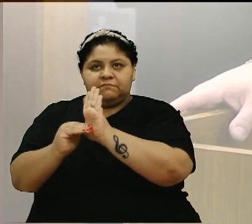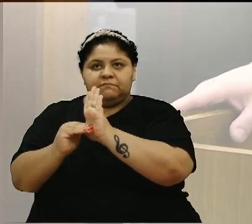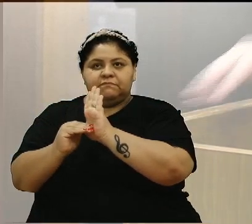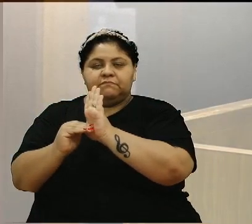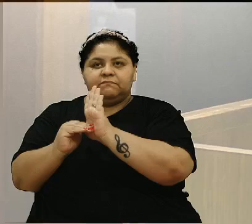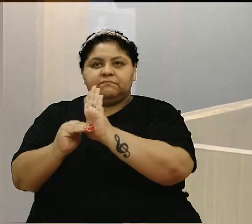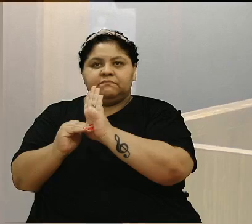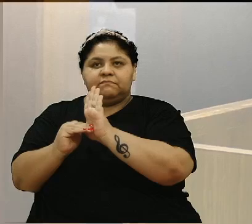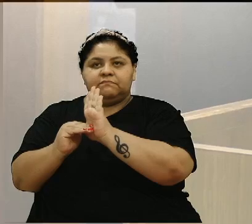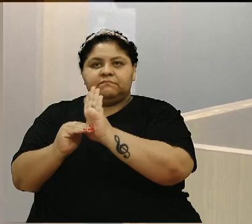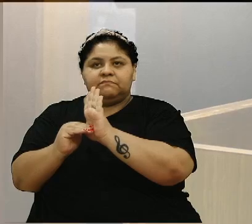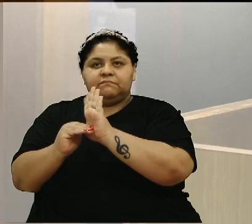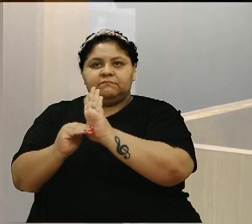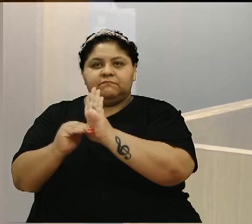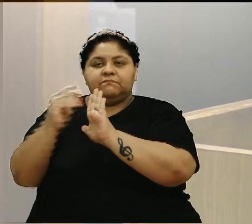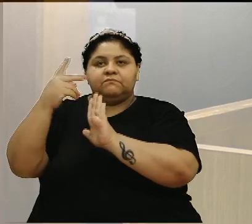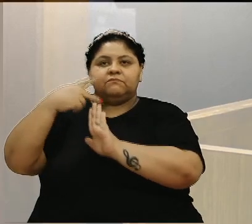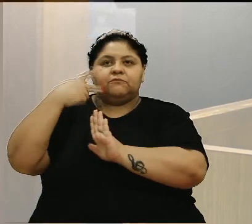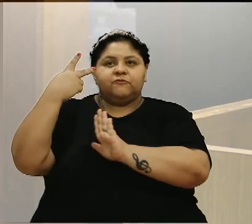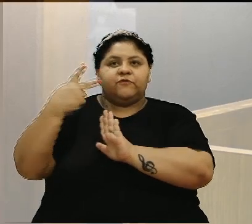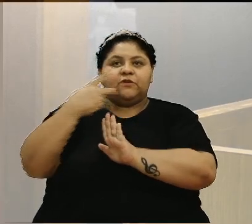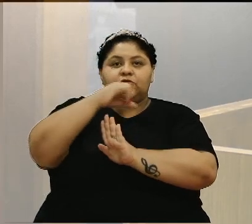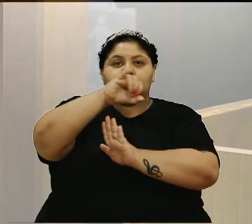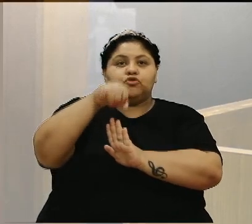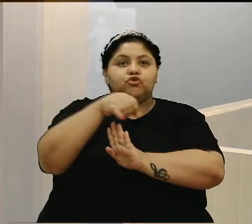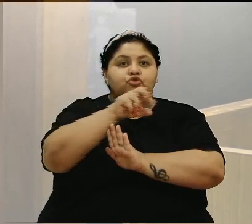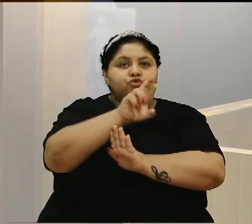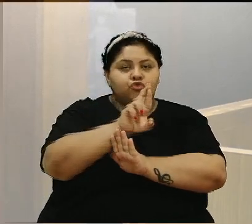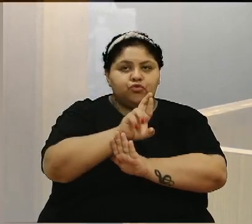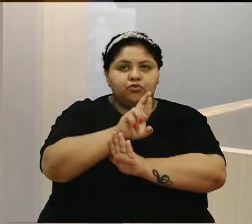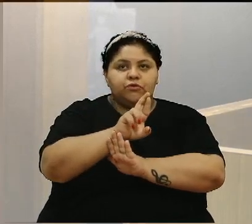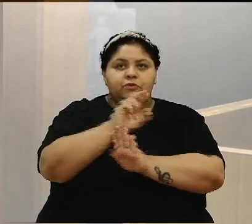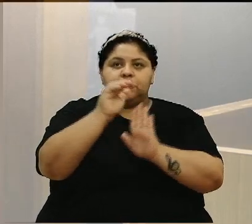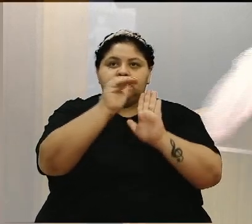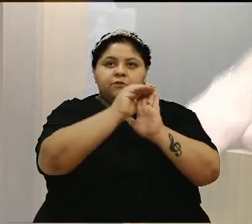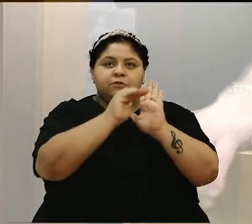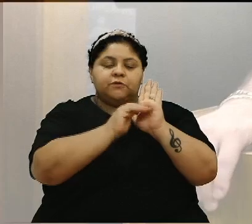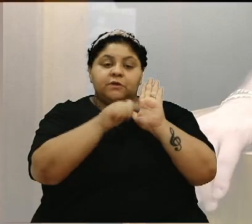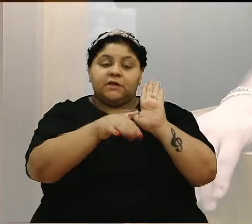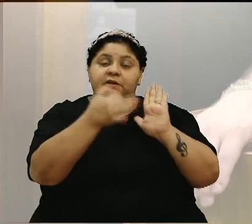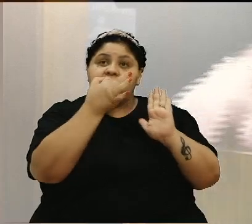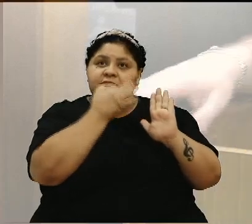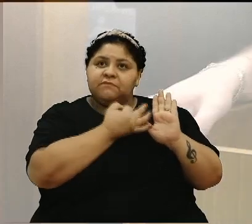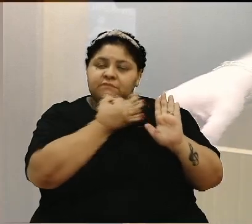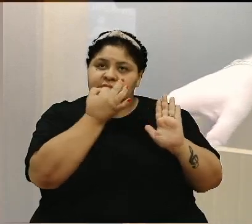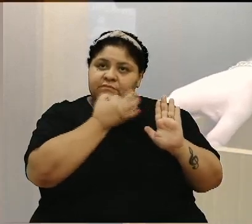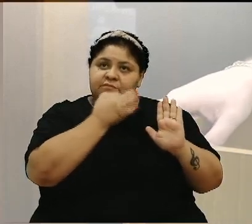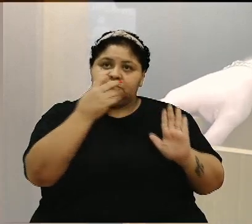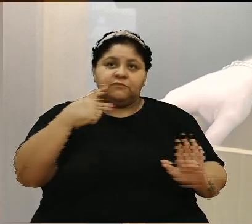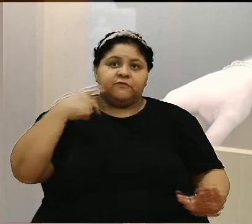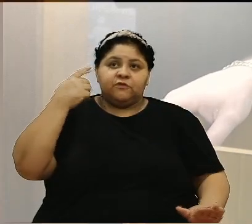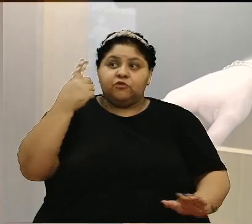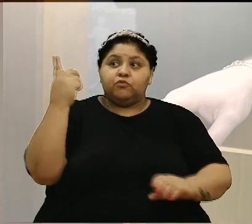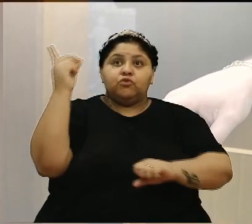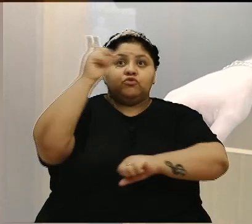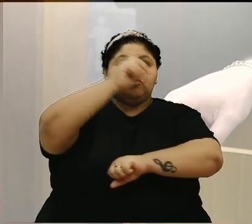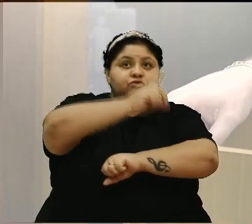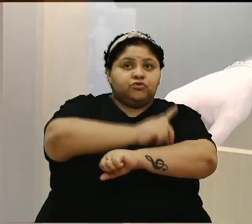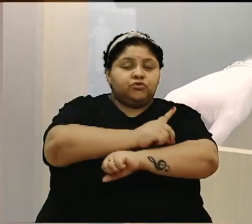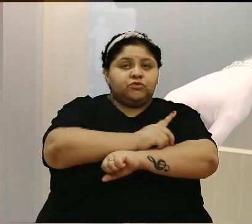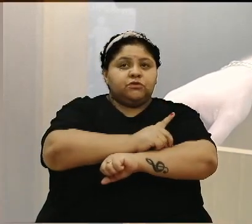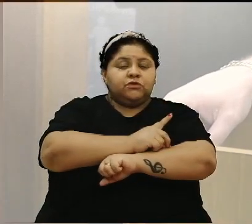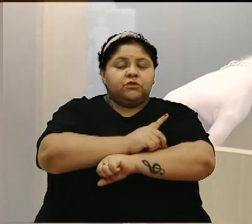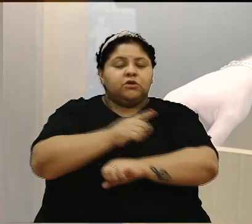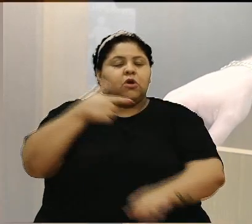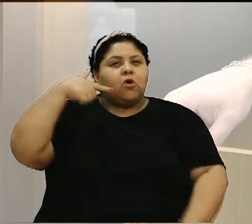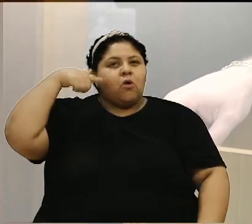Gisele, do vereador Júnior, do programa aqui de Caxias do Sul, Vereador por um Dia, e até ontem